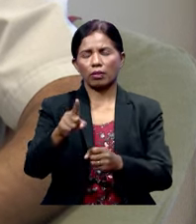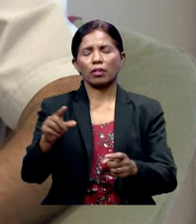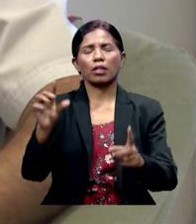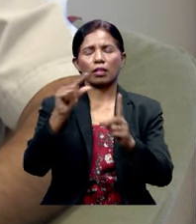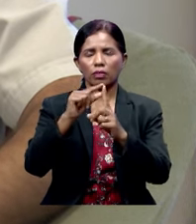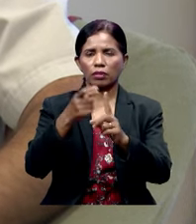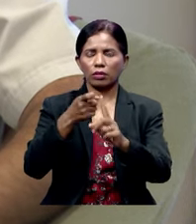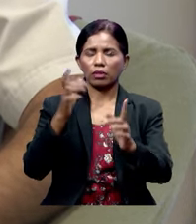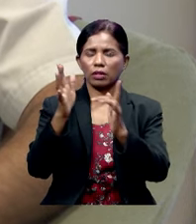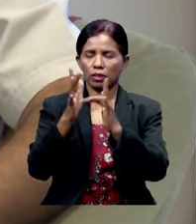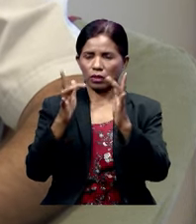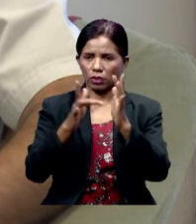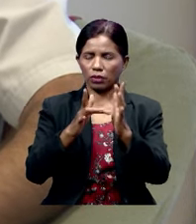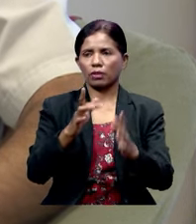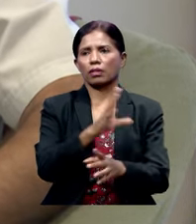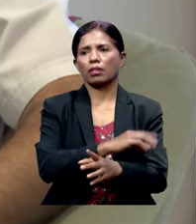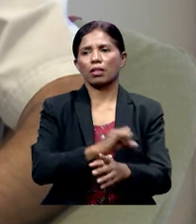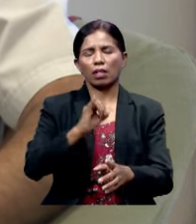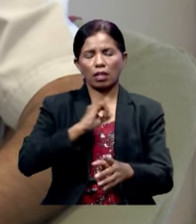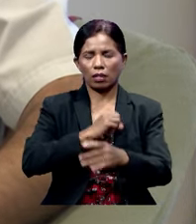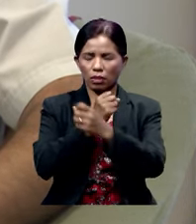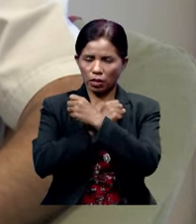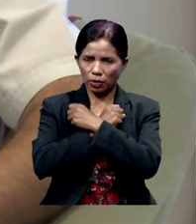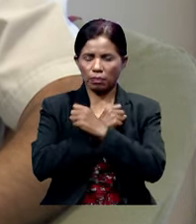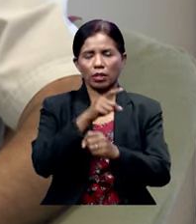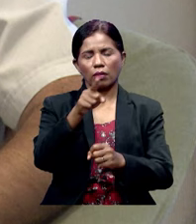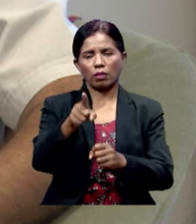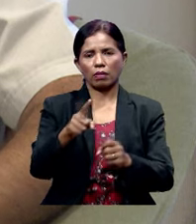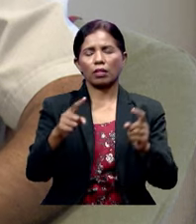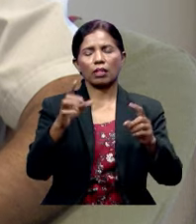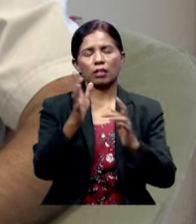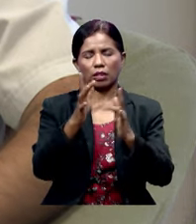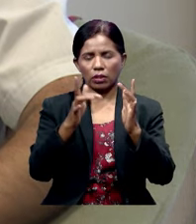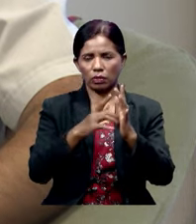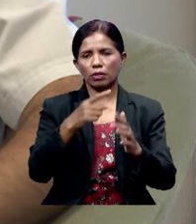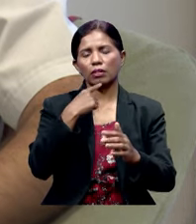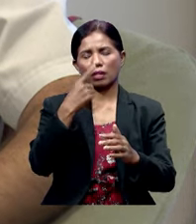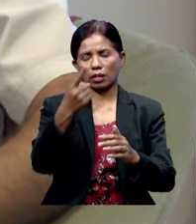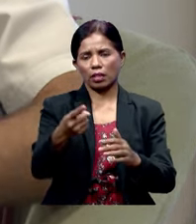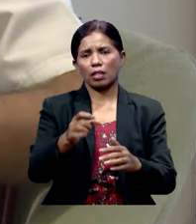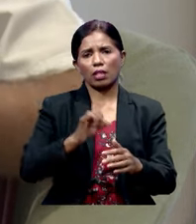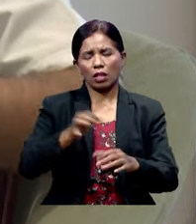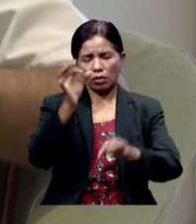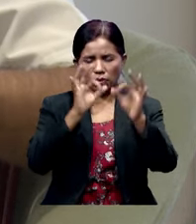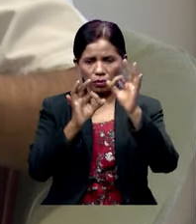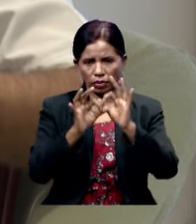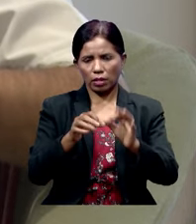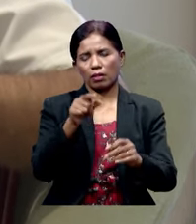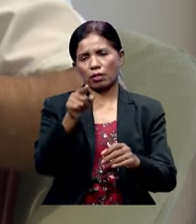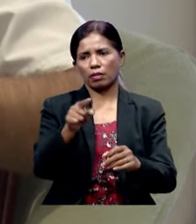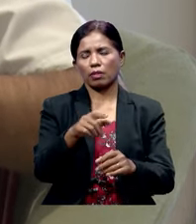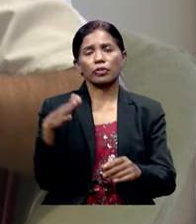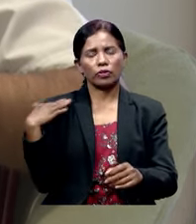diz a cada jovem How adom Eu acredito em ti eu confio em ti então cada jovem